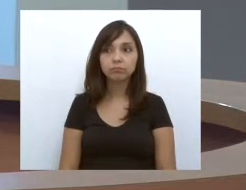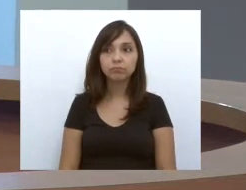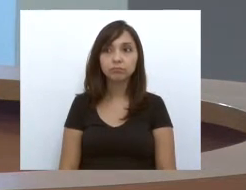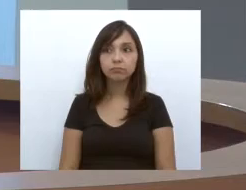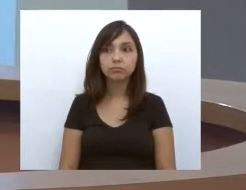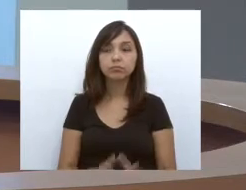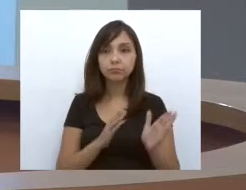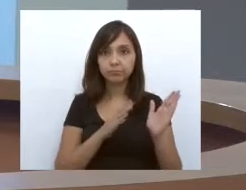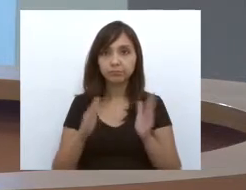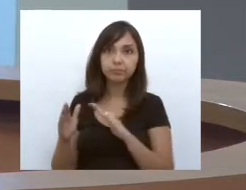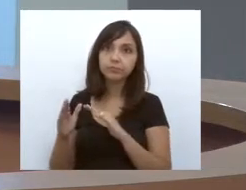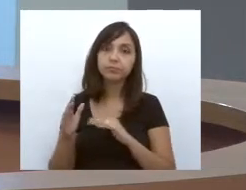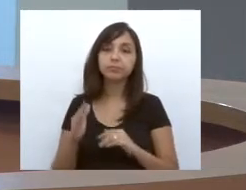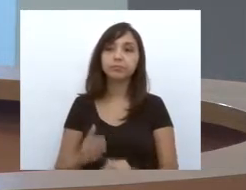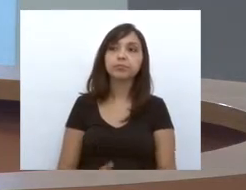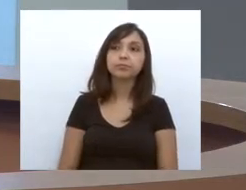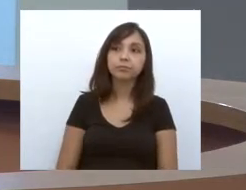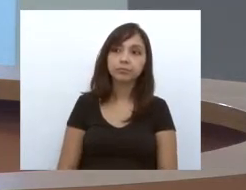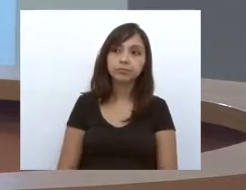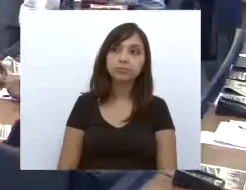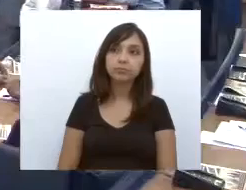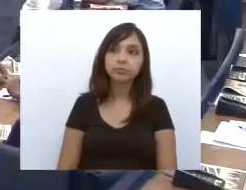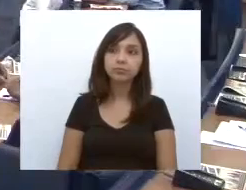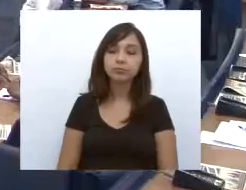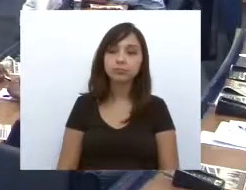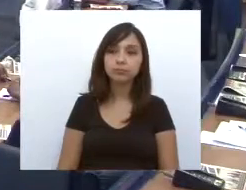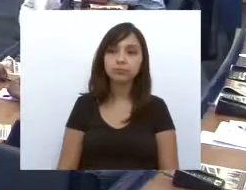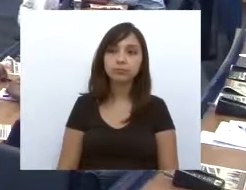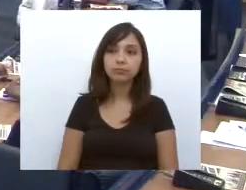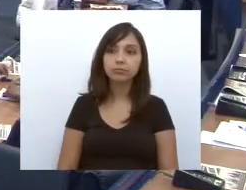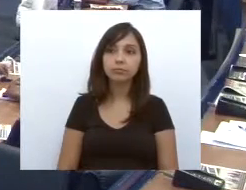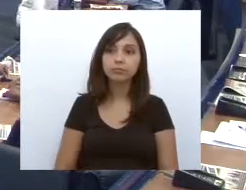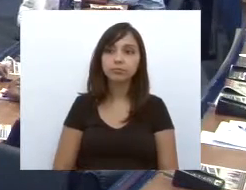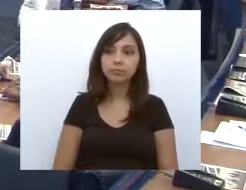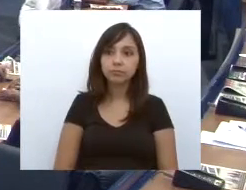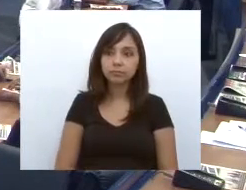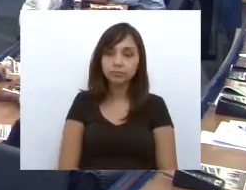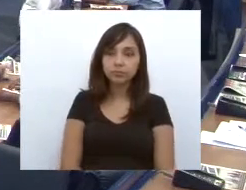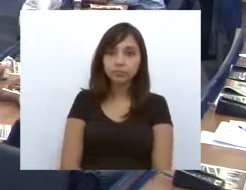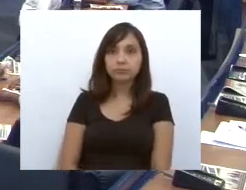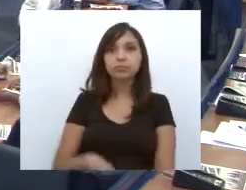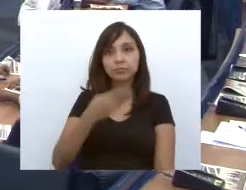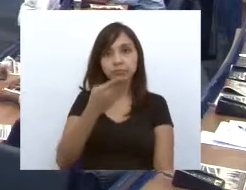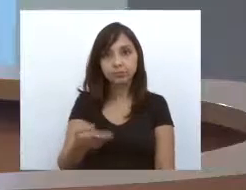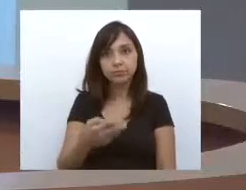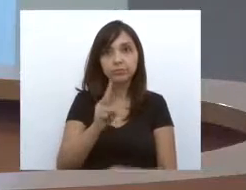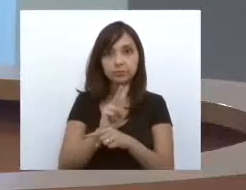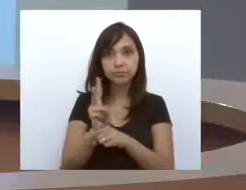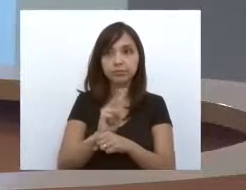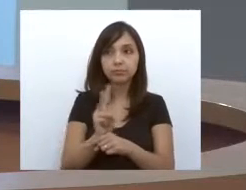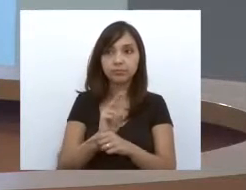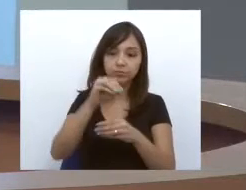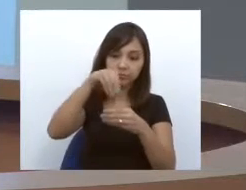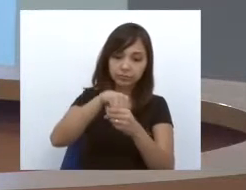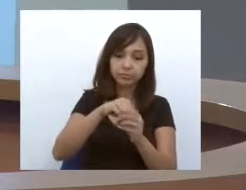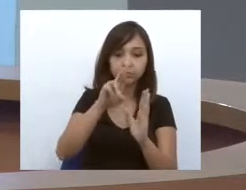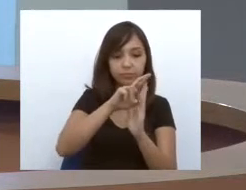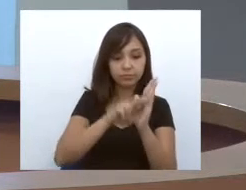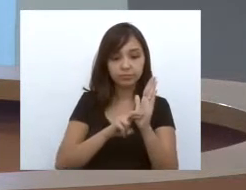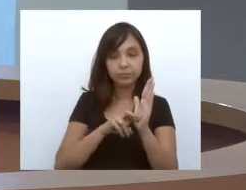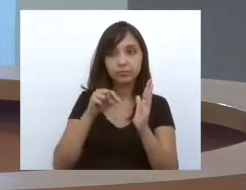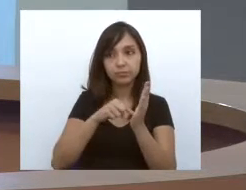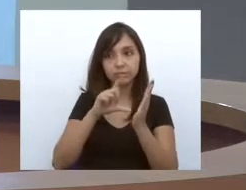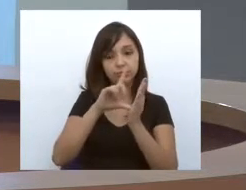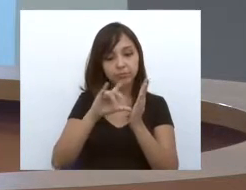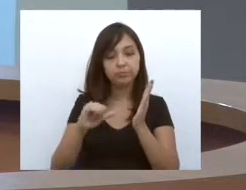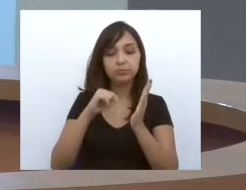Pela ordem, senhor presidente. Pela ordem, vereador. Vossa Excelência é o guardião do regimento interno, da lei